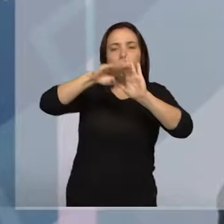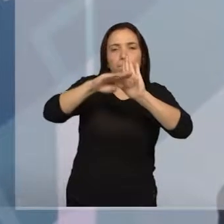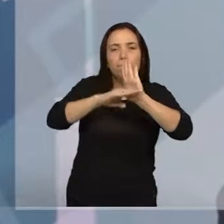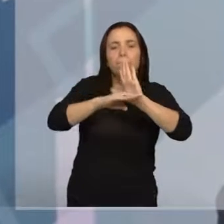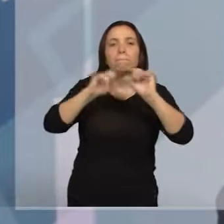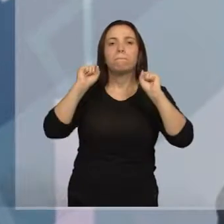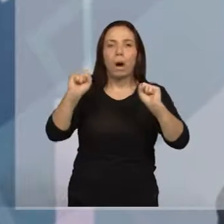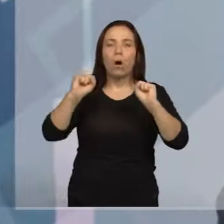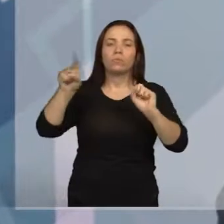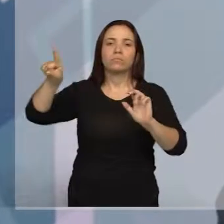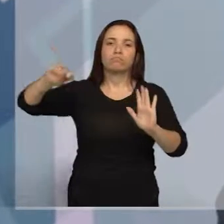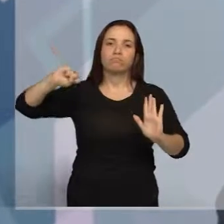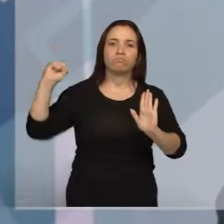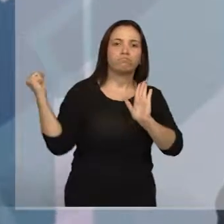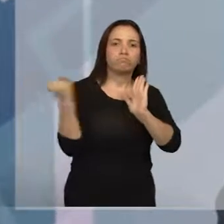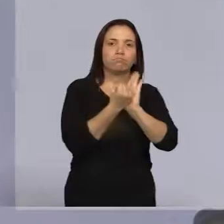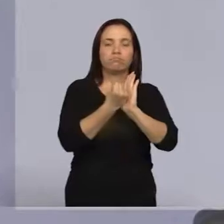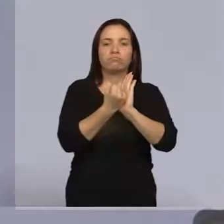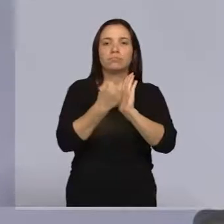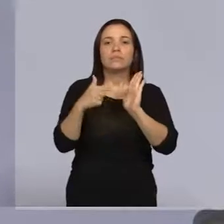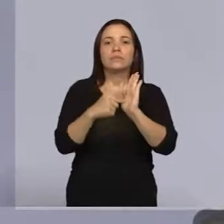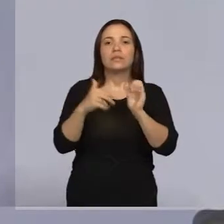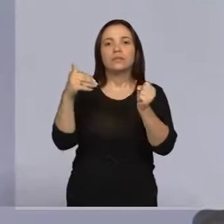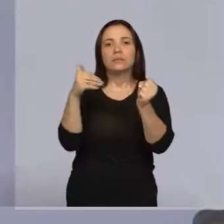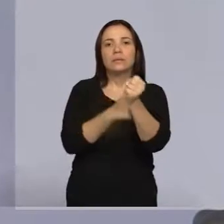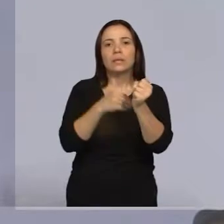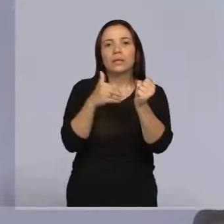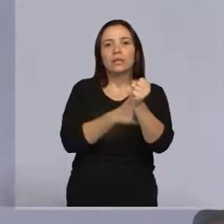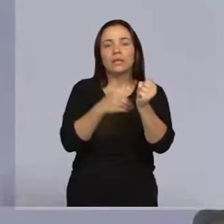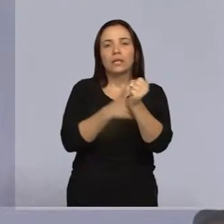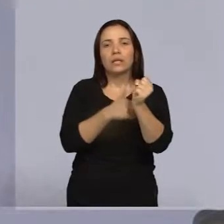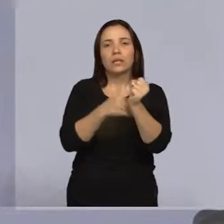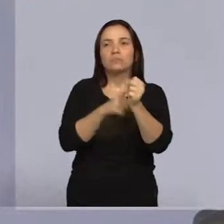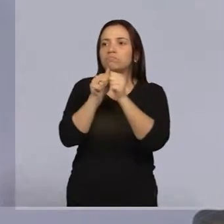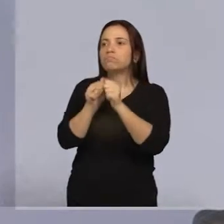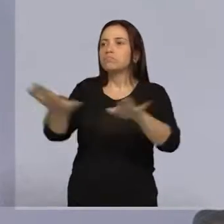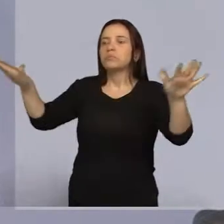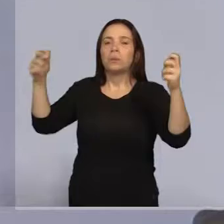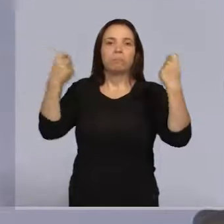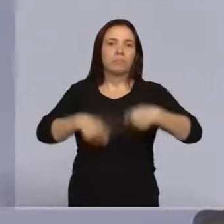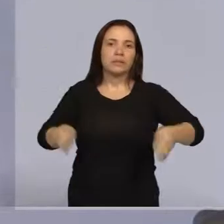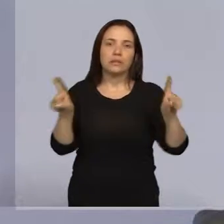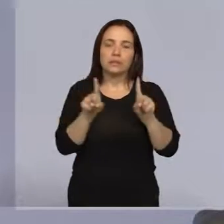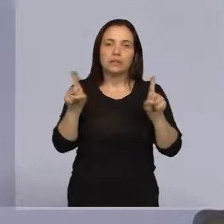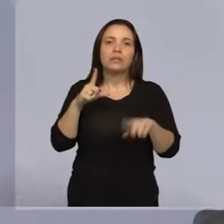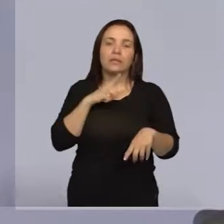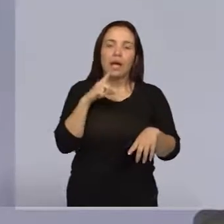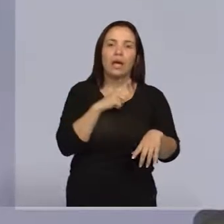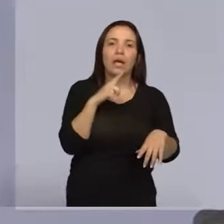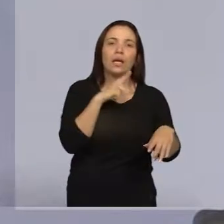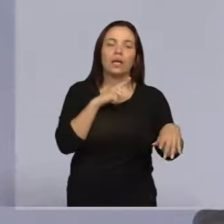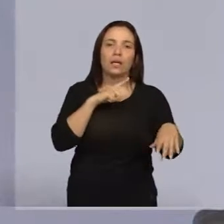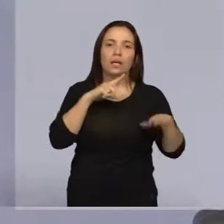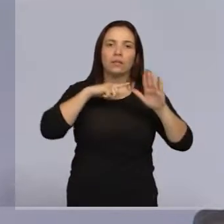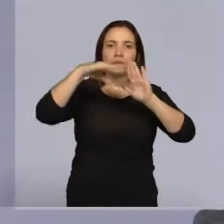apor o carimbo de sigiloso, ultra secreto, que tem as várias gradações.